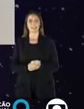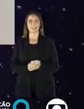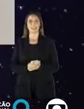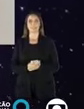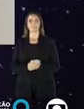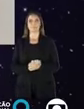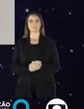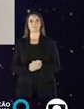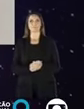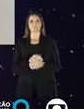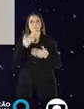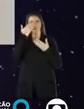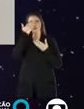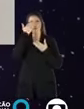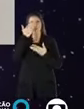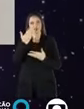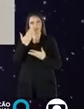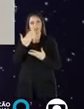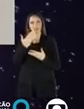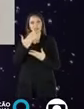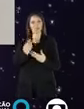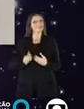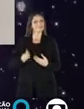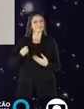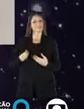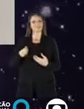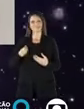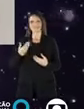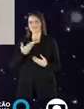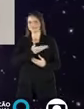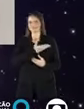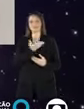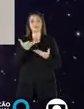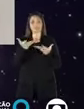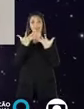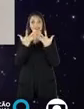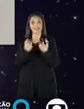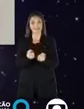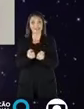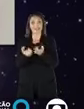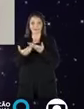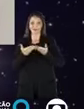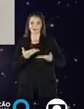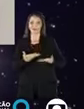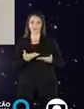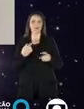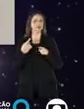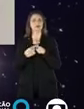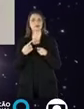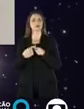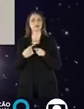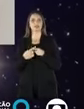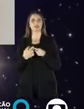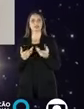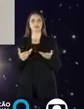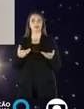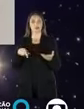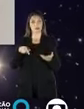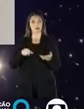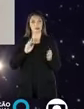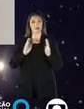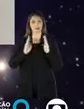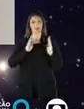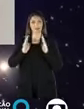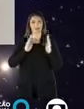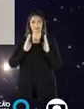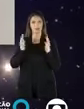É uma coisa de agradecimento à disponibilização que vocês tiveram de estar aqui conosco, porque eu acho que nesse momento que a